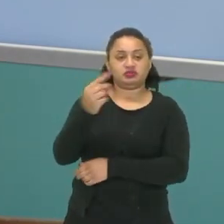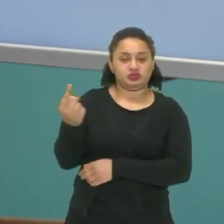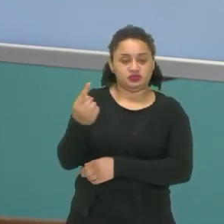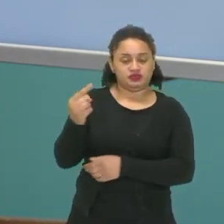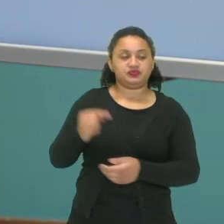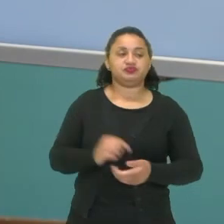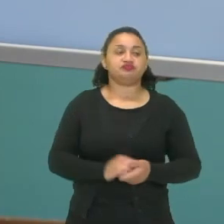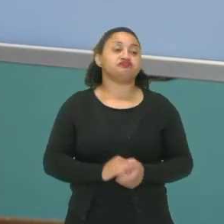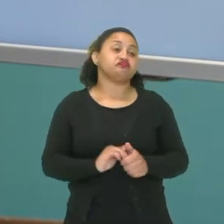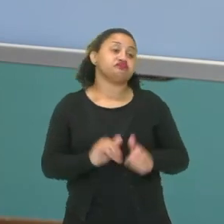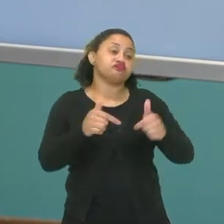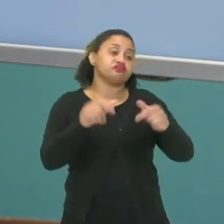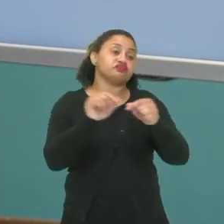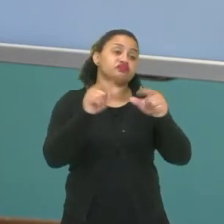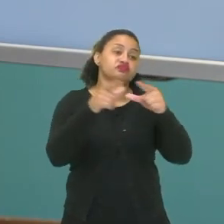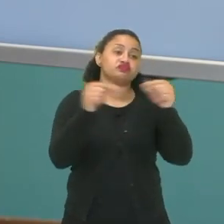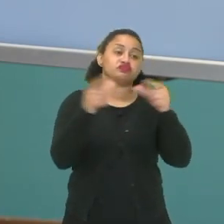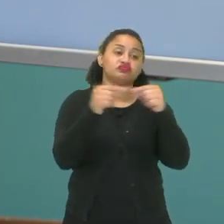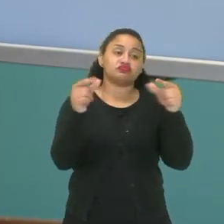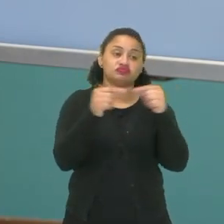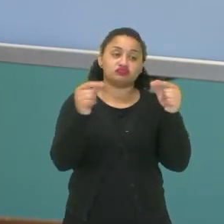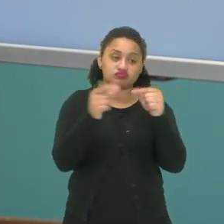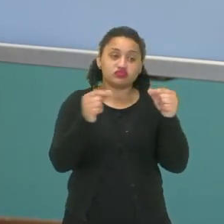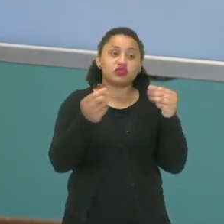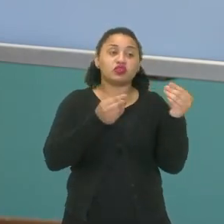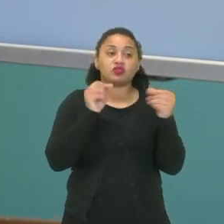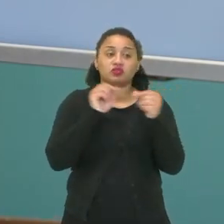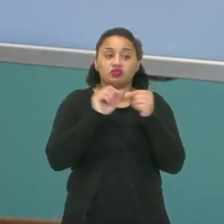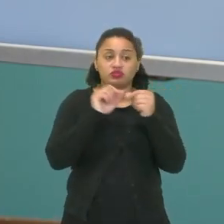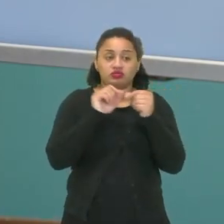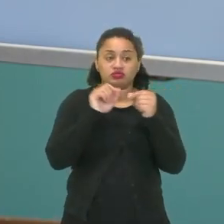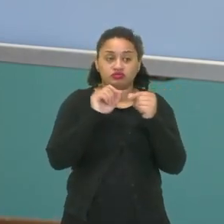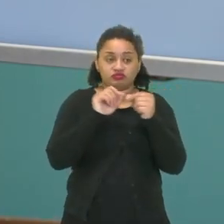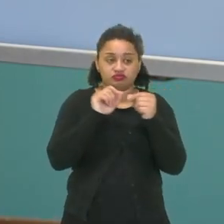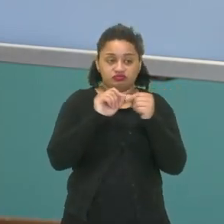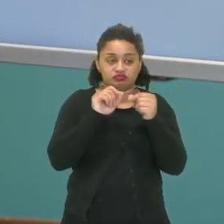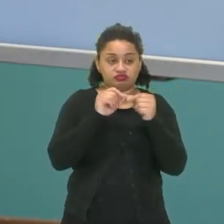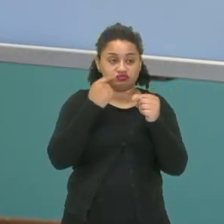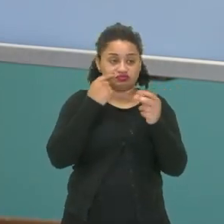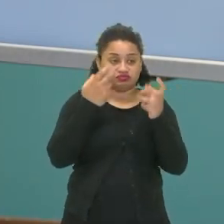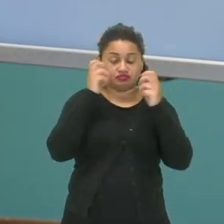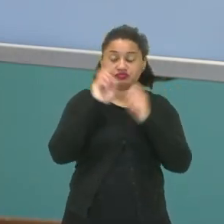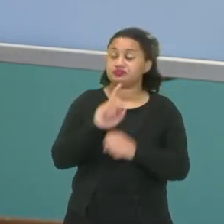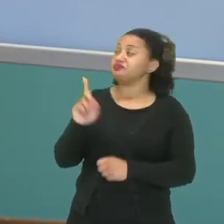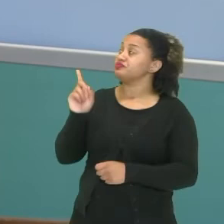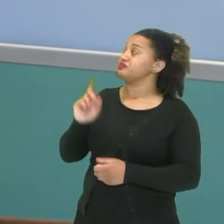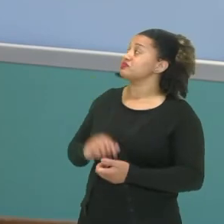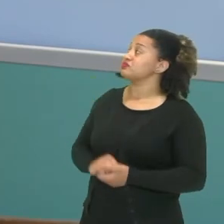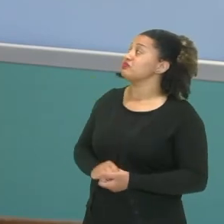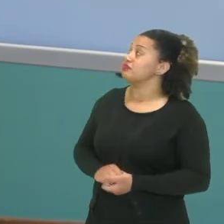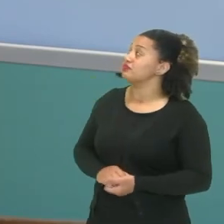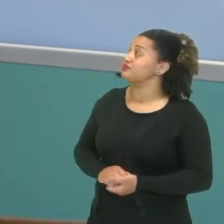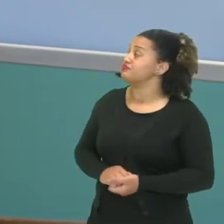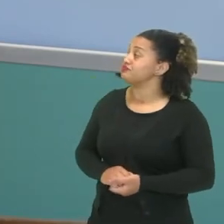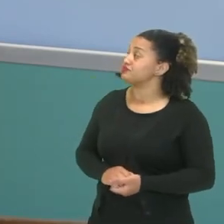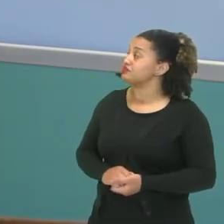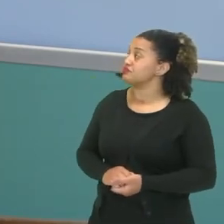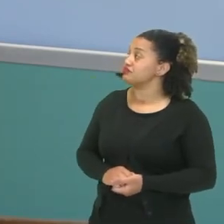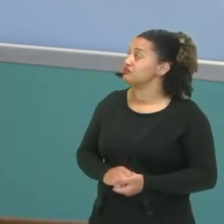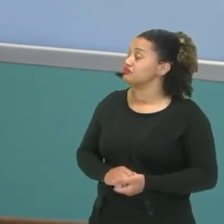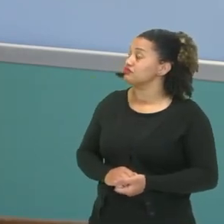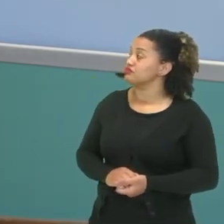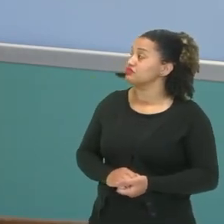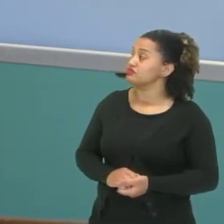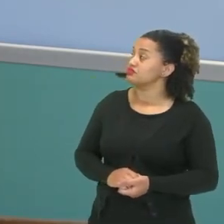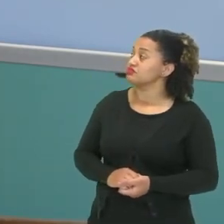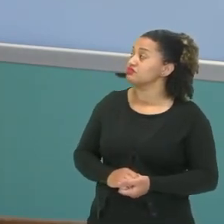Aplicando Pitágoras, a distância de AB é igual à variação de x ao quadrado mais a variação de y ao